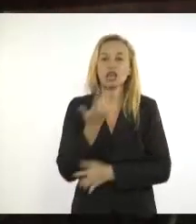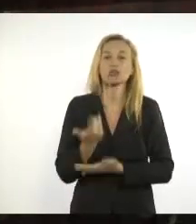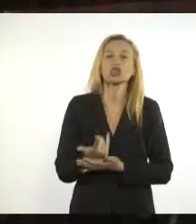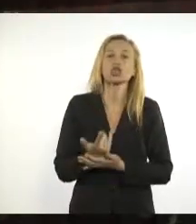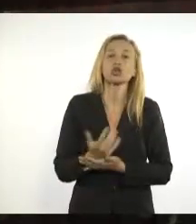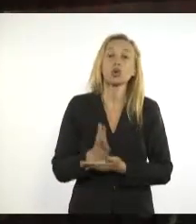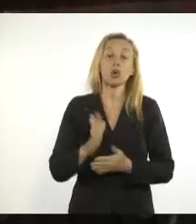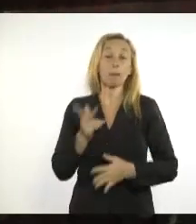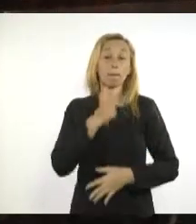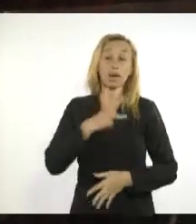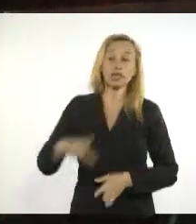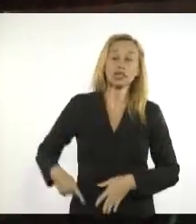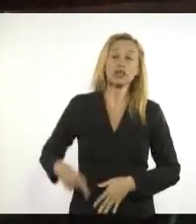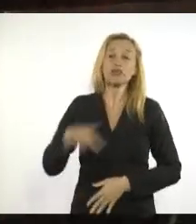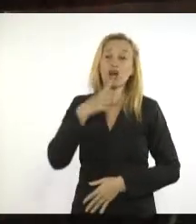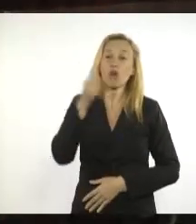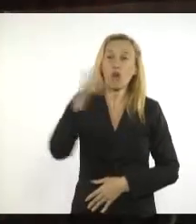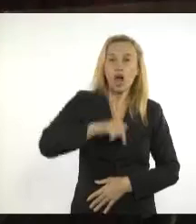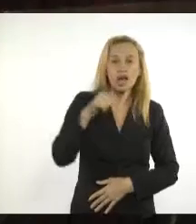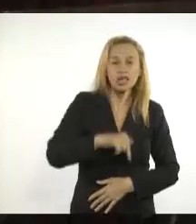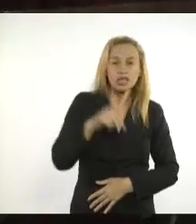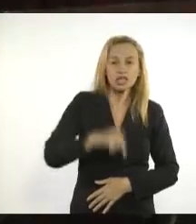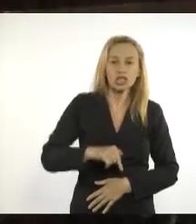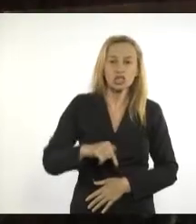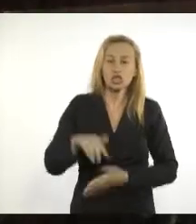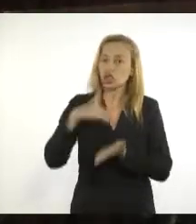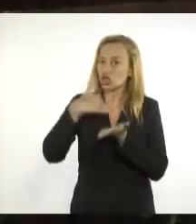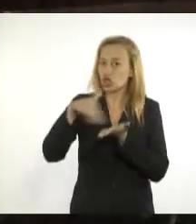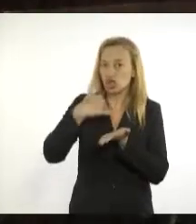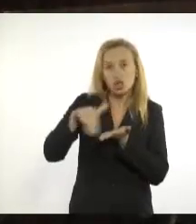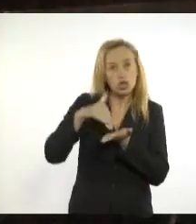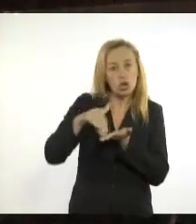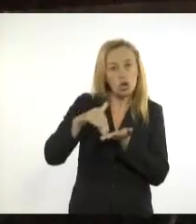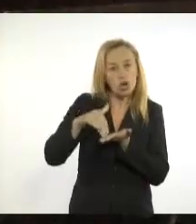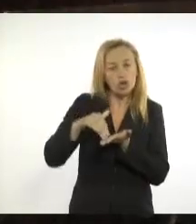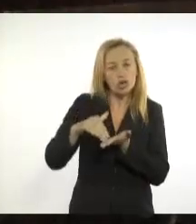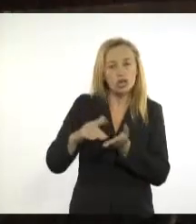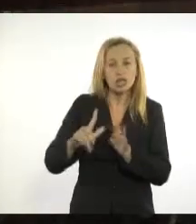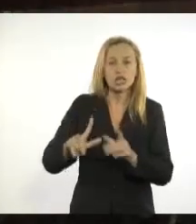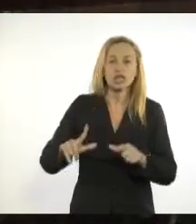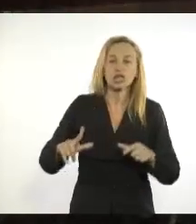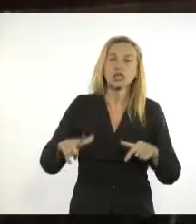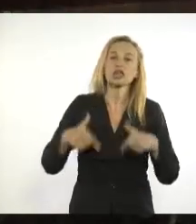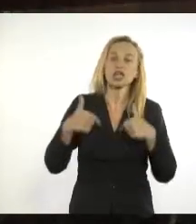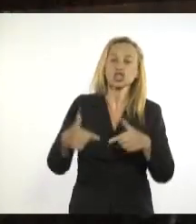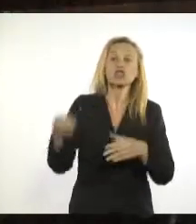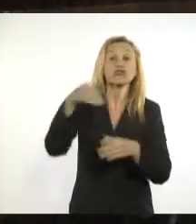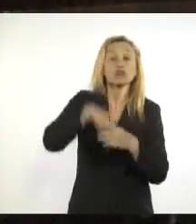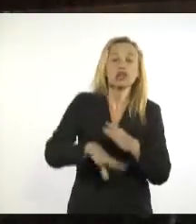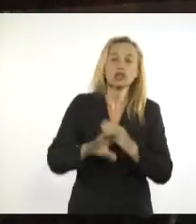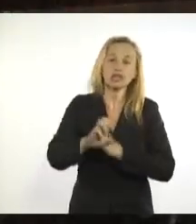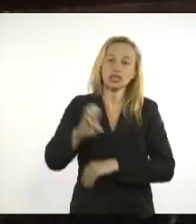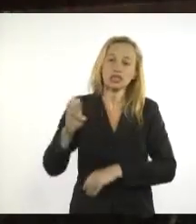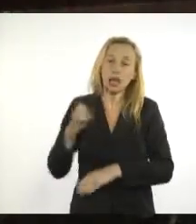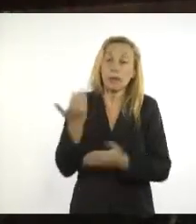presidente disse aqui que o escritório que atuava na SEDAI possibilitou uma